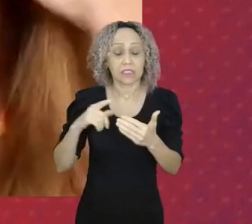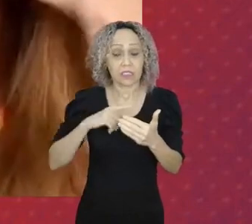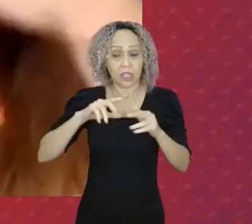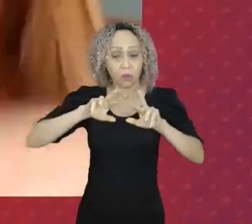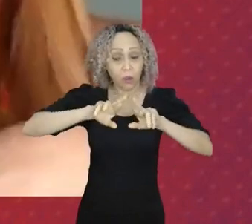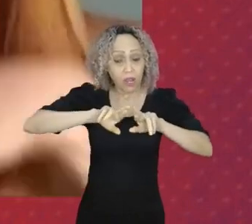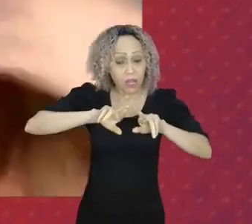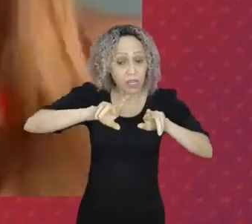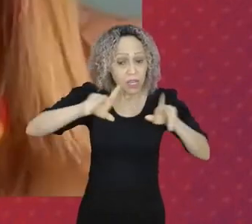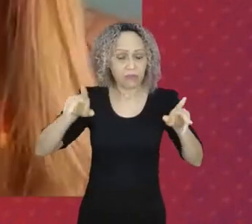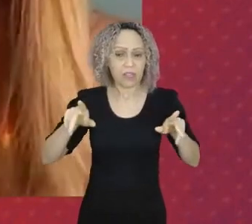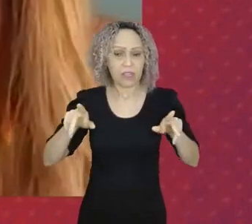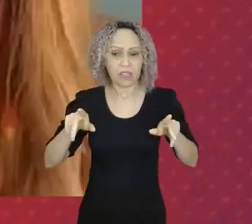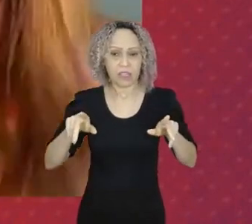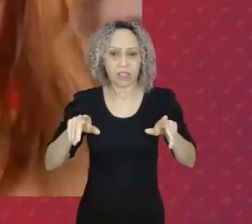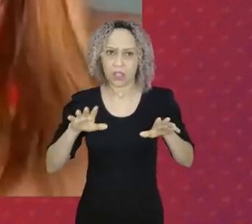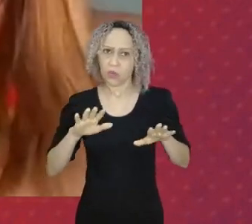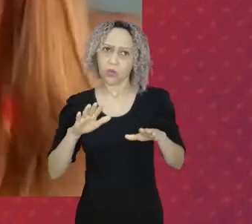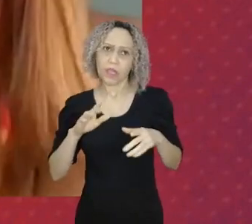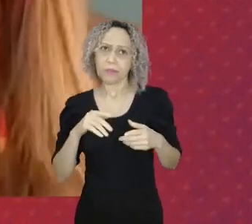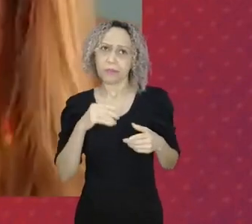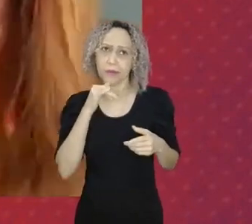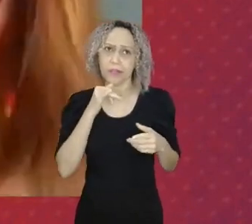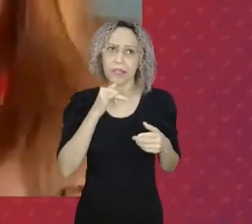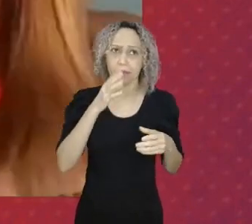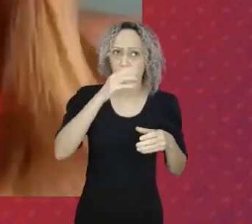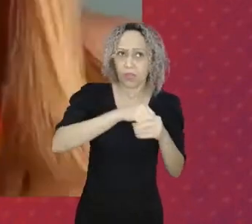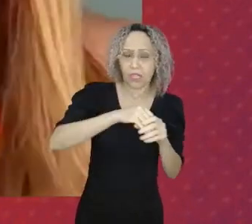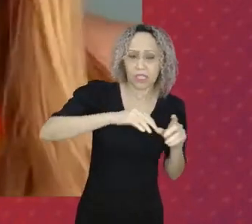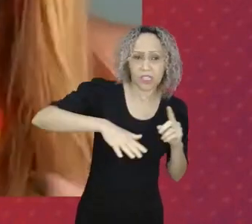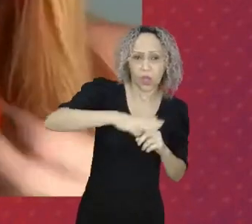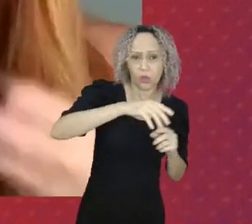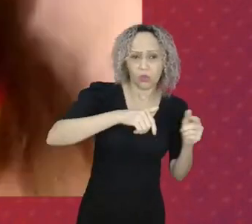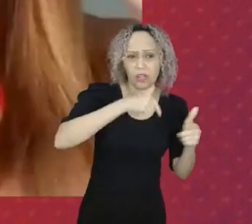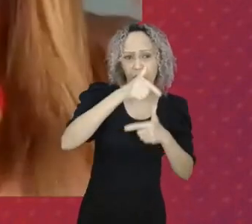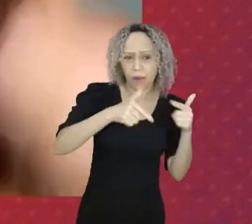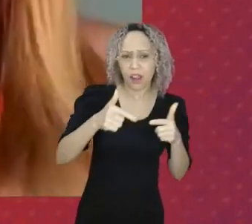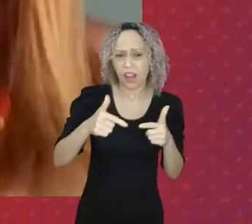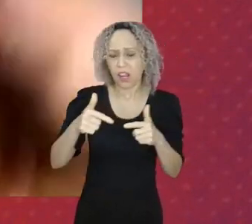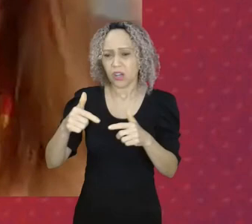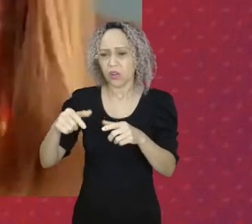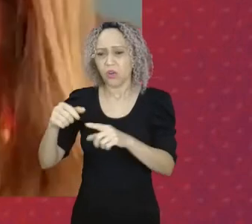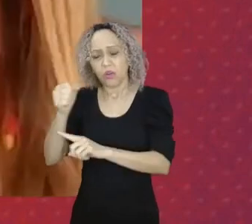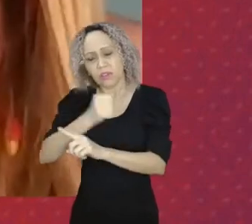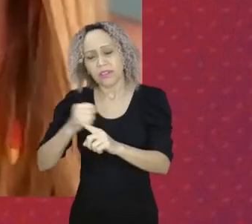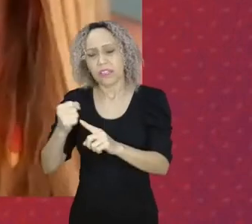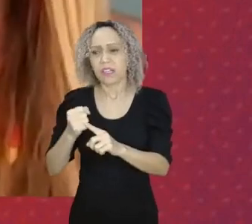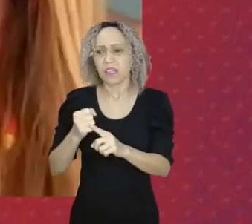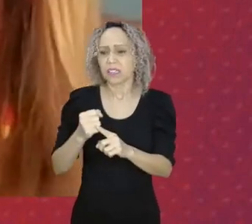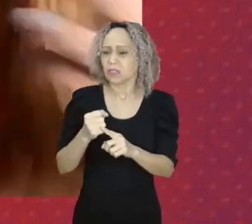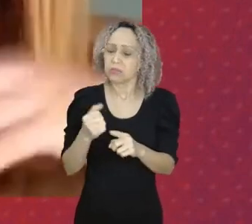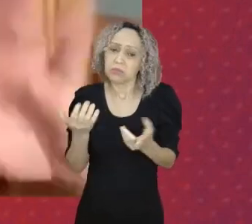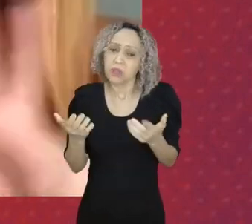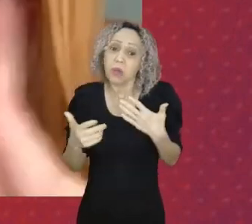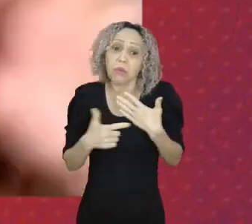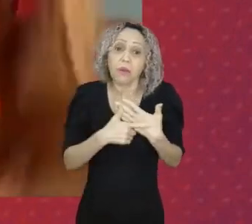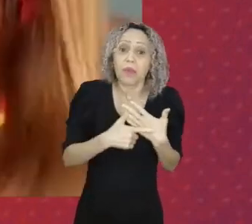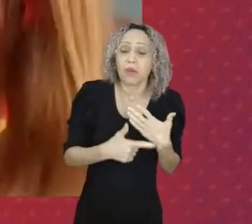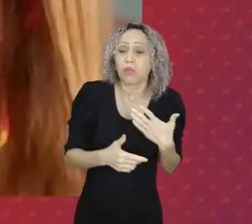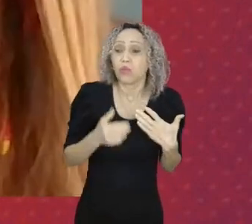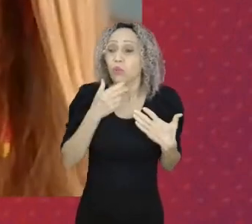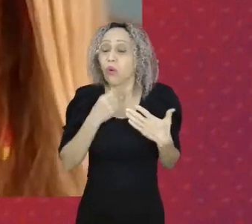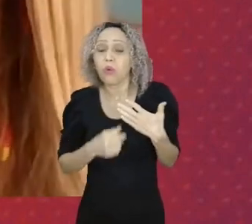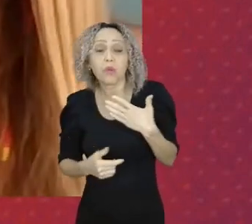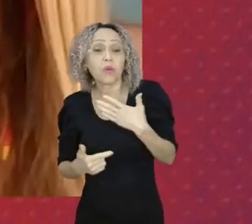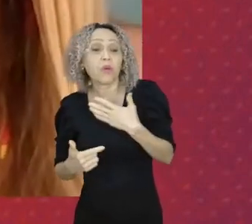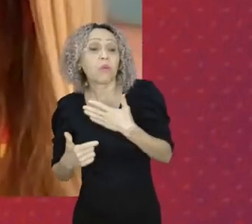diferenciação, né? Não só nas relações de trabalho, mas nas relações sociais, em todas as relações, do papel do homem e do papel da mulher. A nossa existência coloca